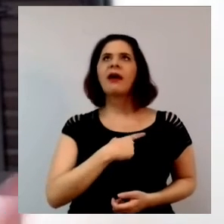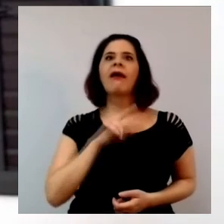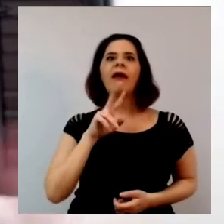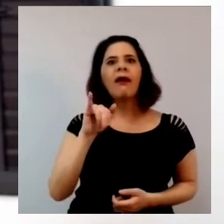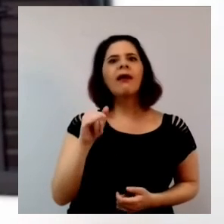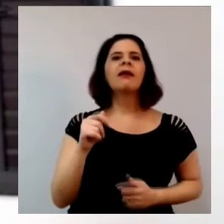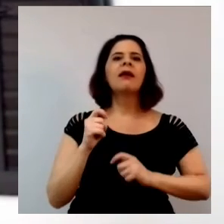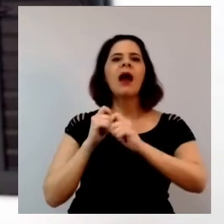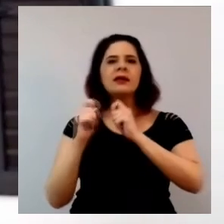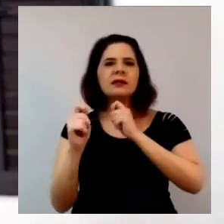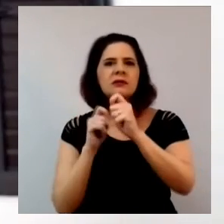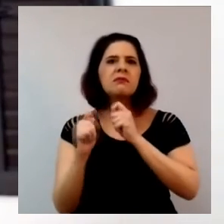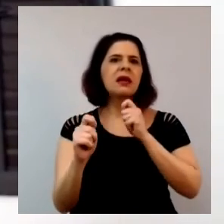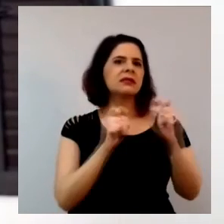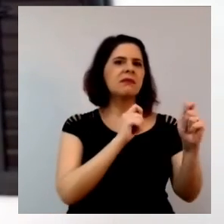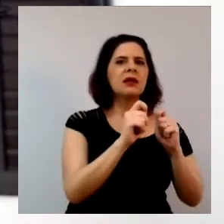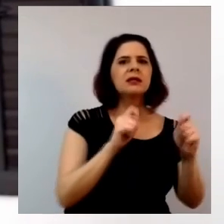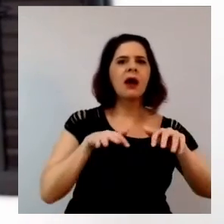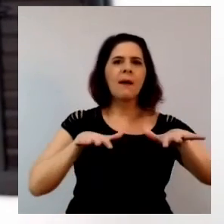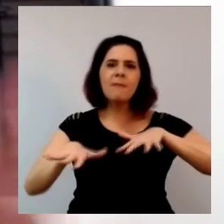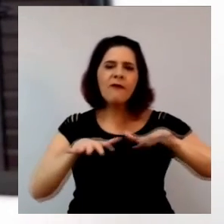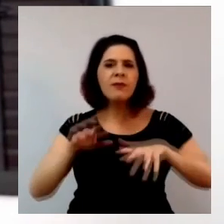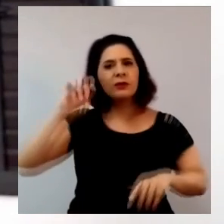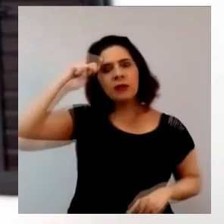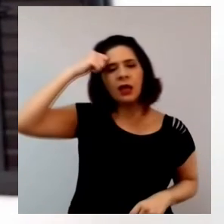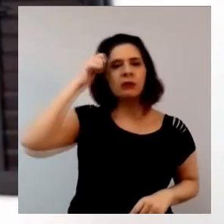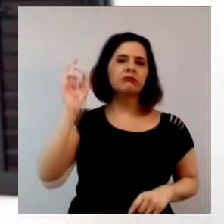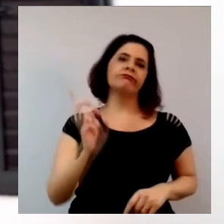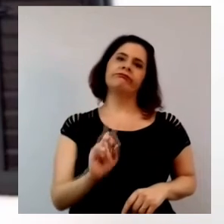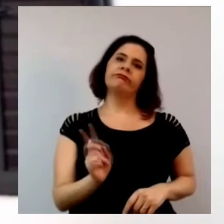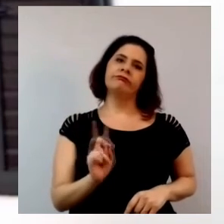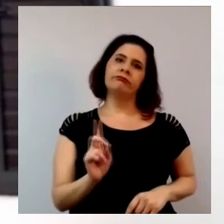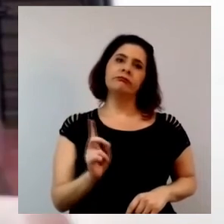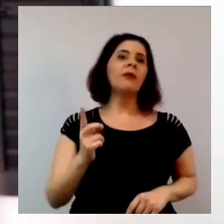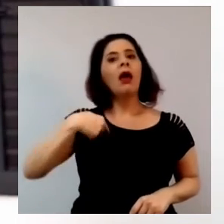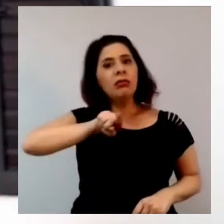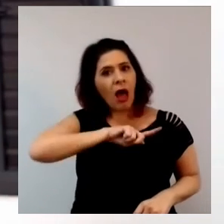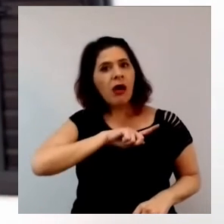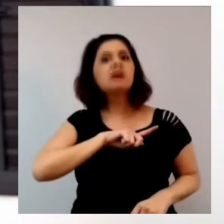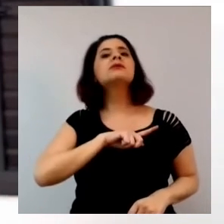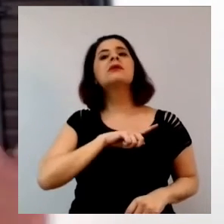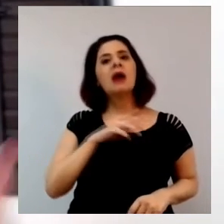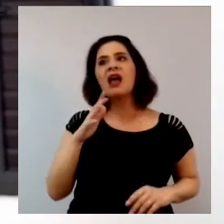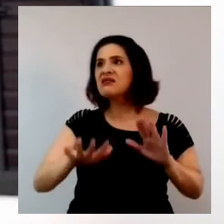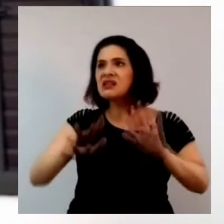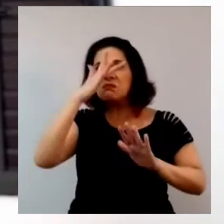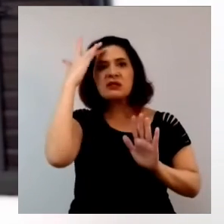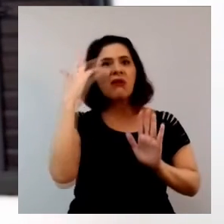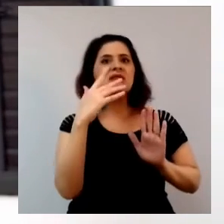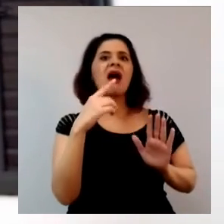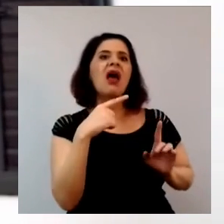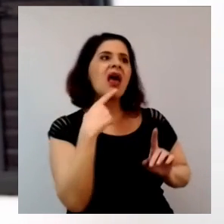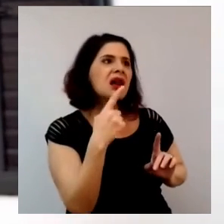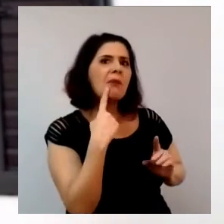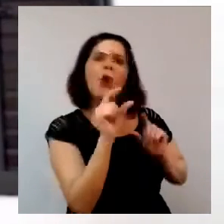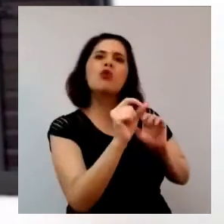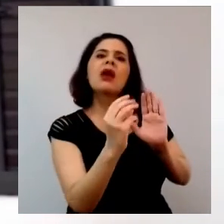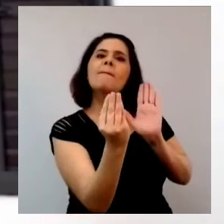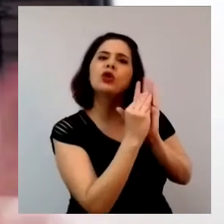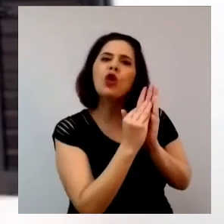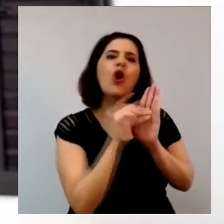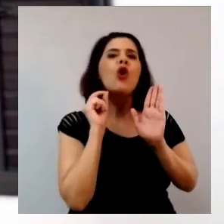negro muitas vezes reclama das pautas que a gente coloca, reclama de quem a gente coloca, reclama de quem a gente não escuta e de quem a gente escuta. Mas é